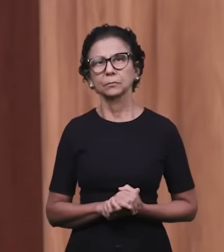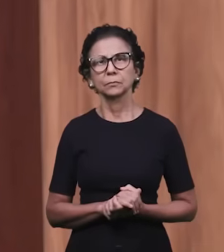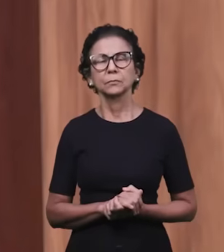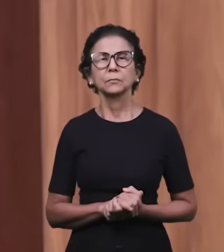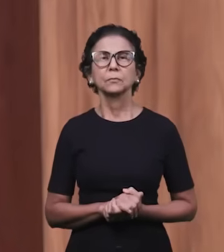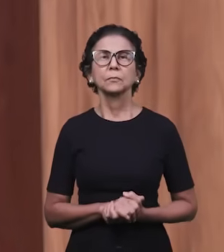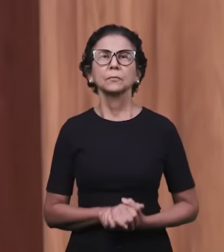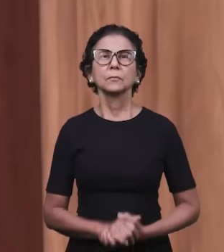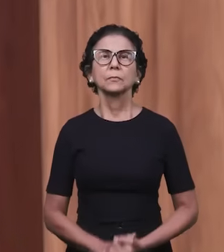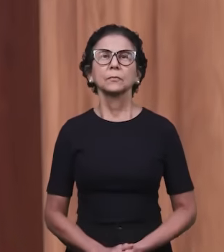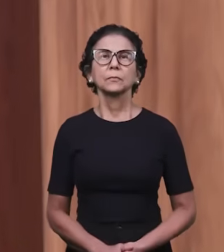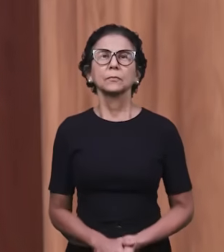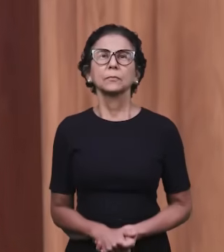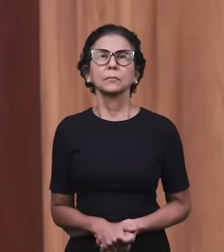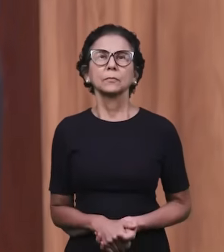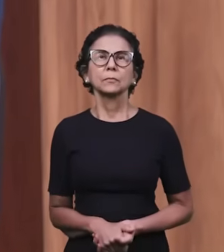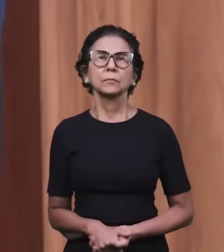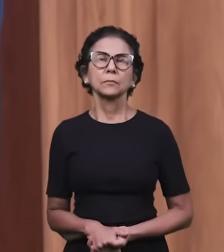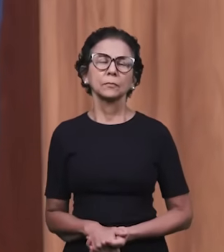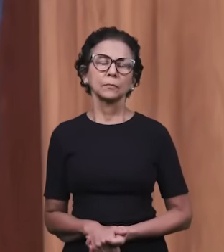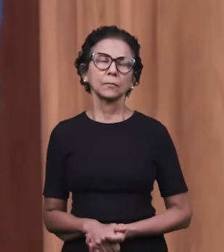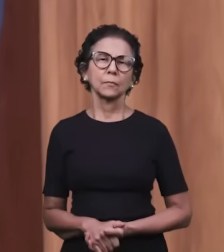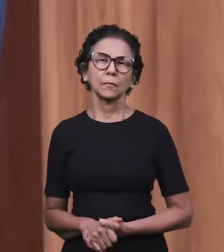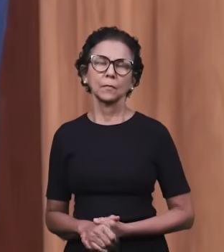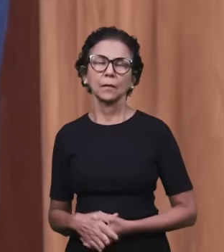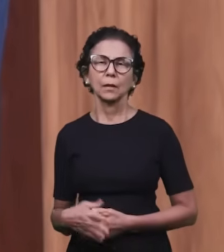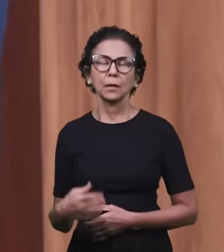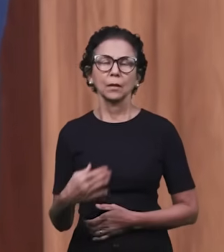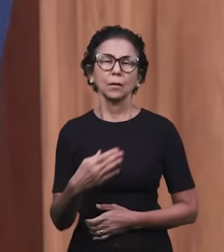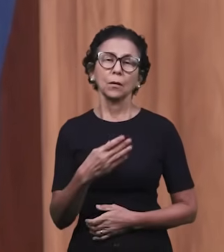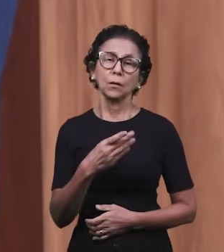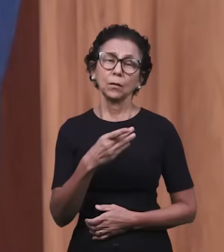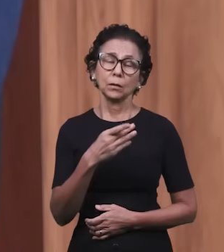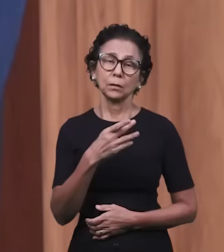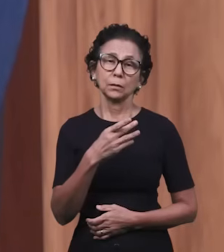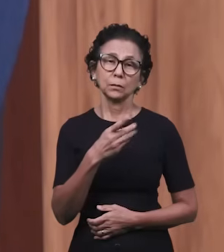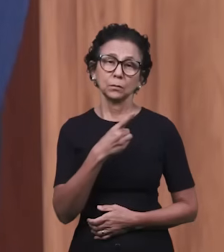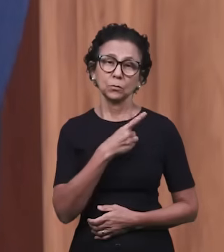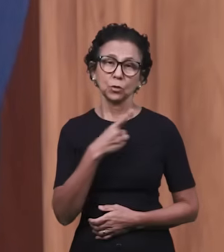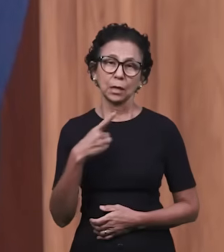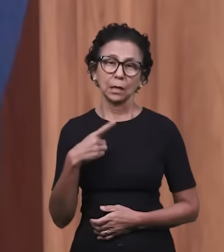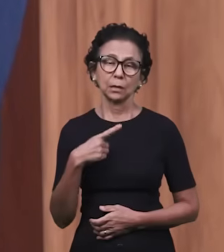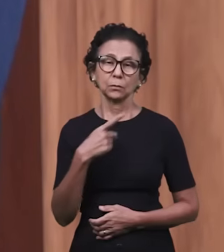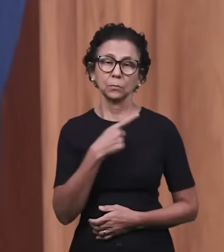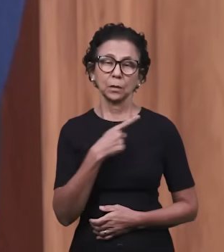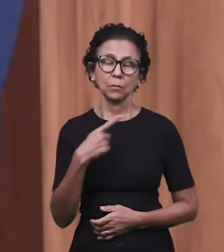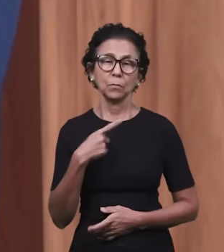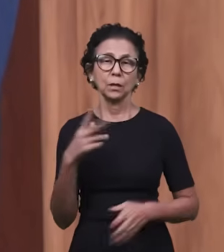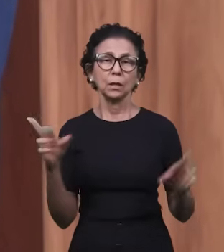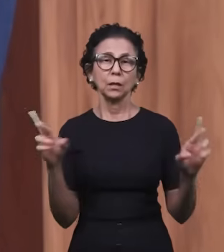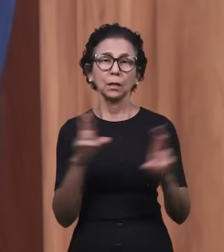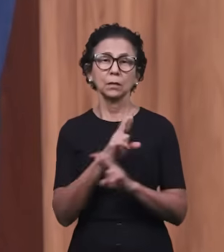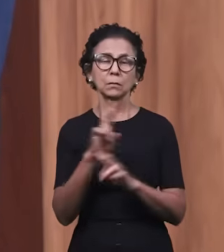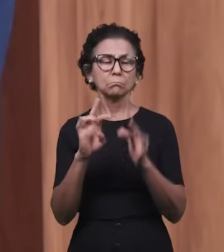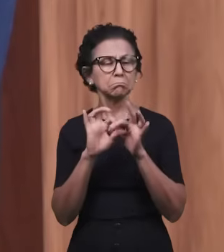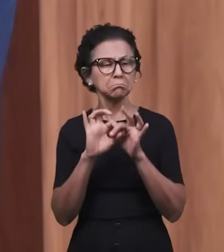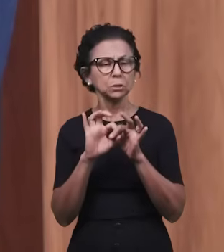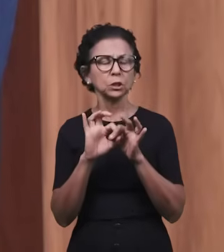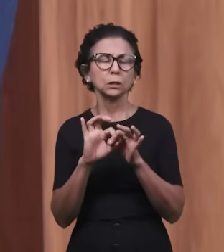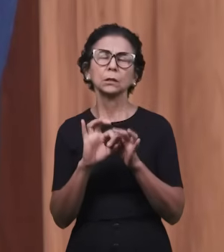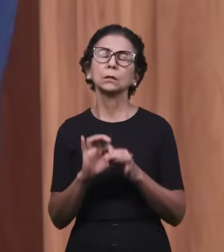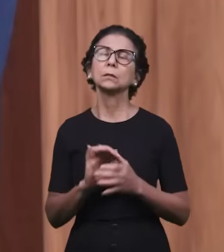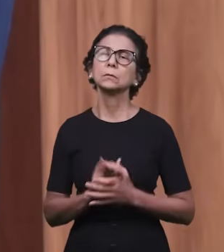Olha, é um convívio assim, harmonioso e agradável, porque nós sabemos que tanto o